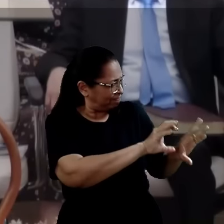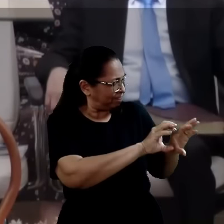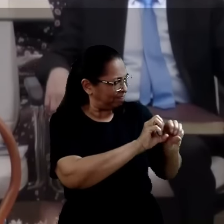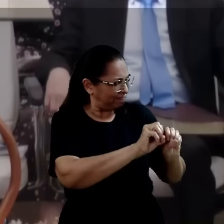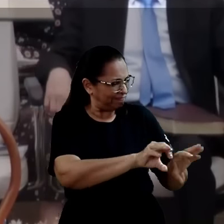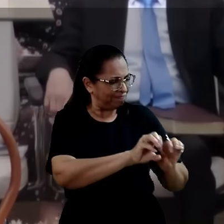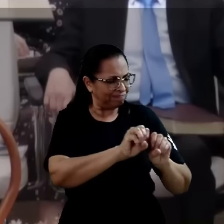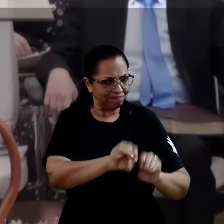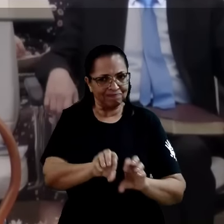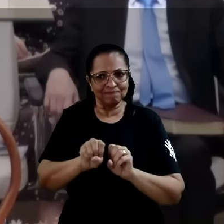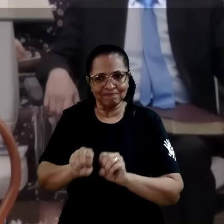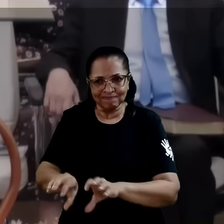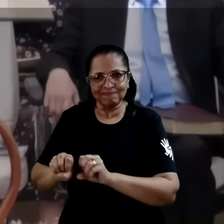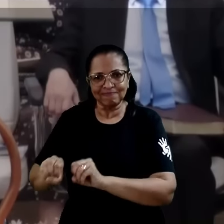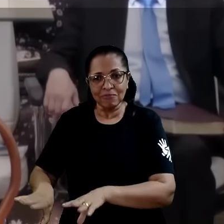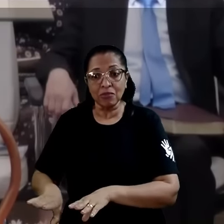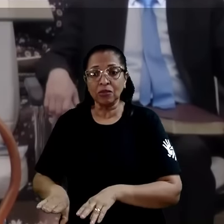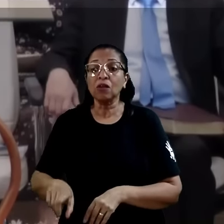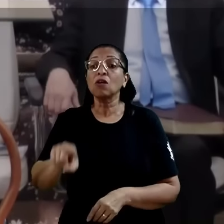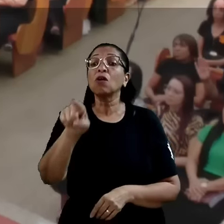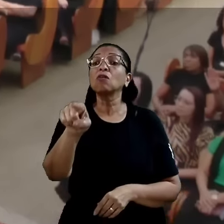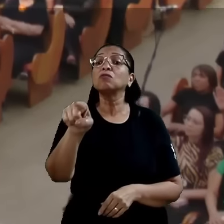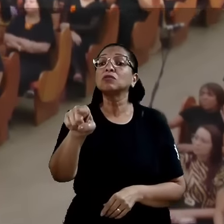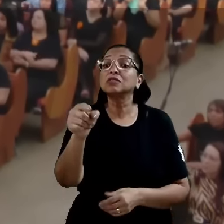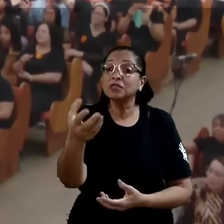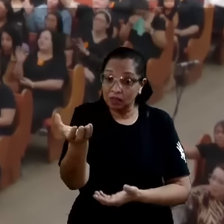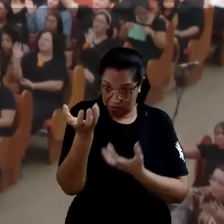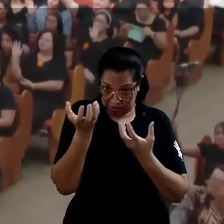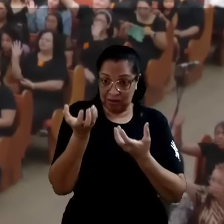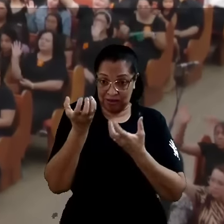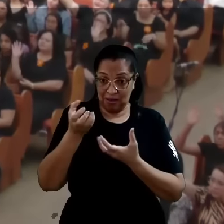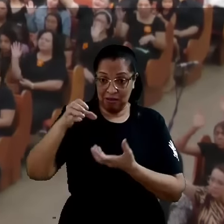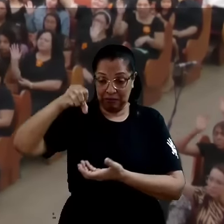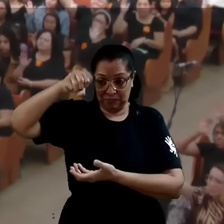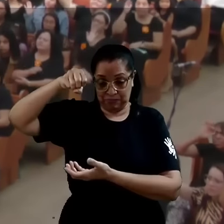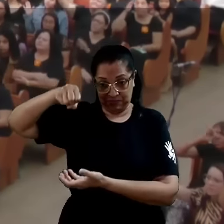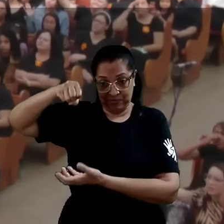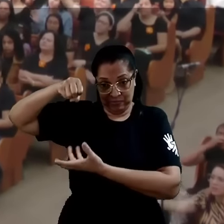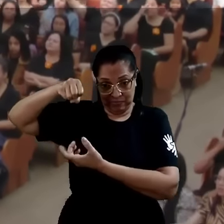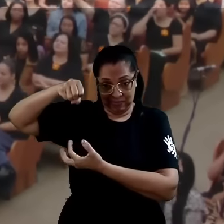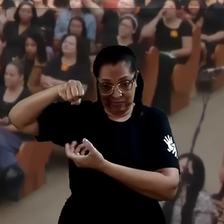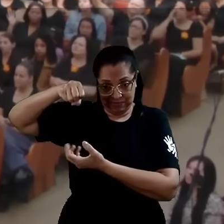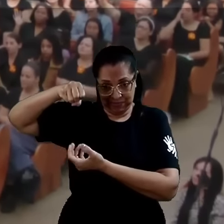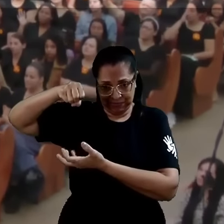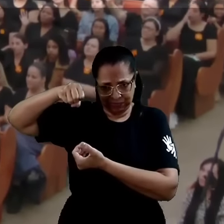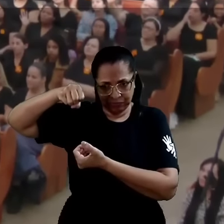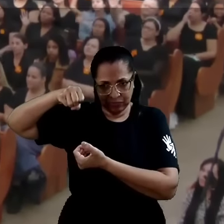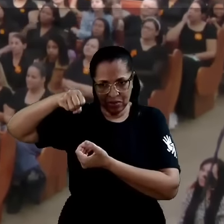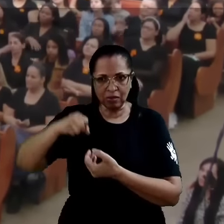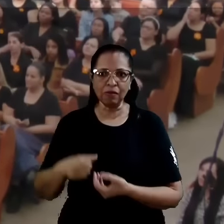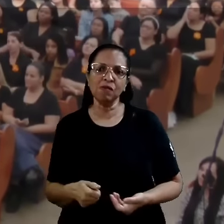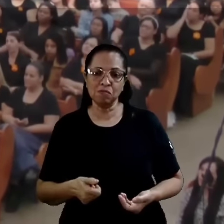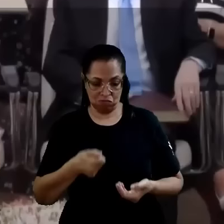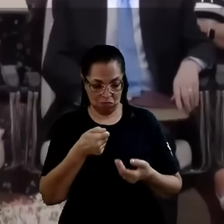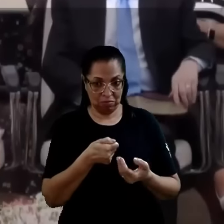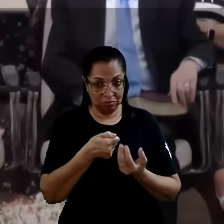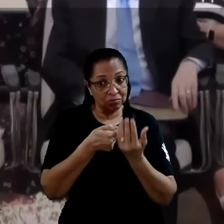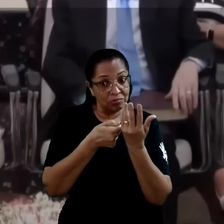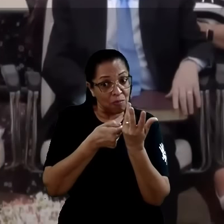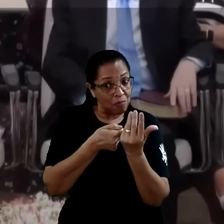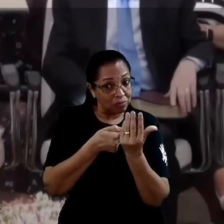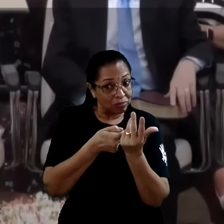Quem está disposto a acender a Candeia do legado Então vamos juntos à luz da